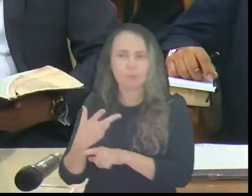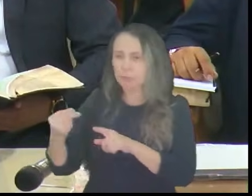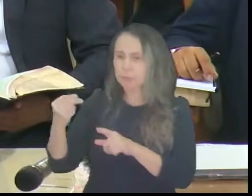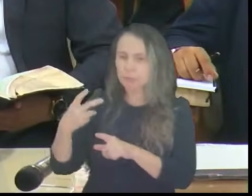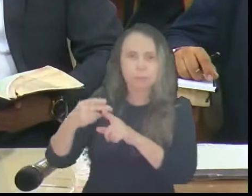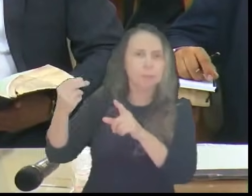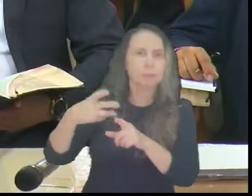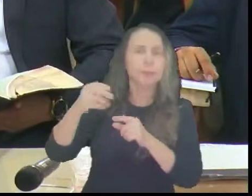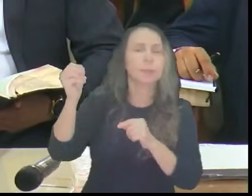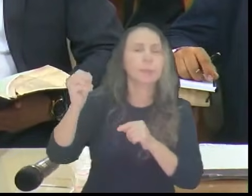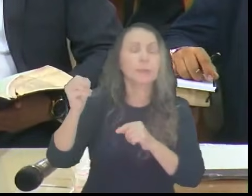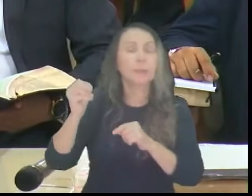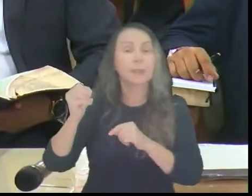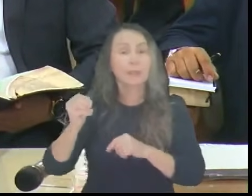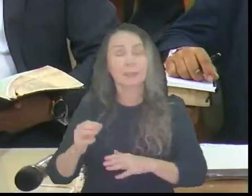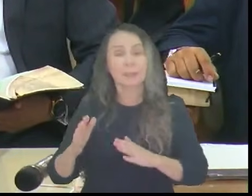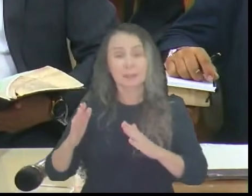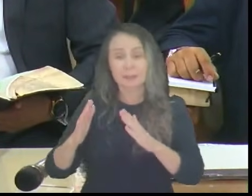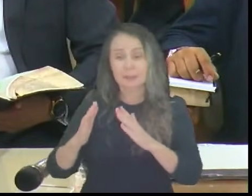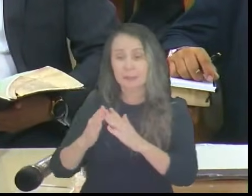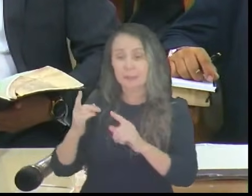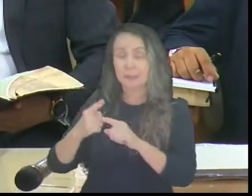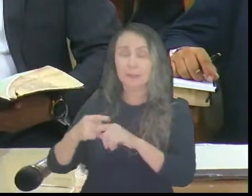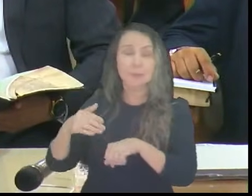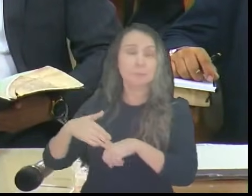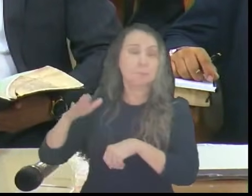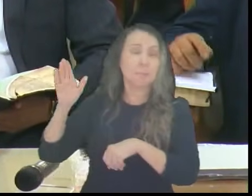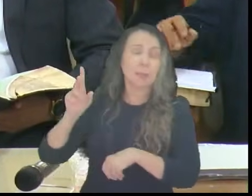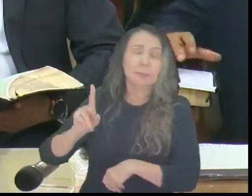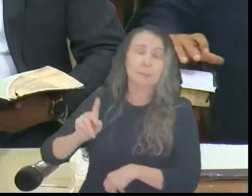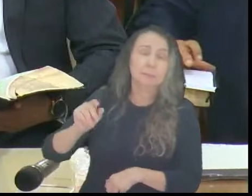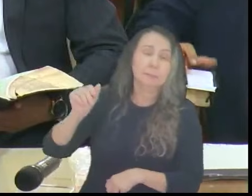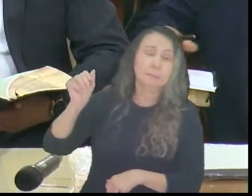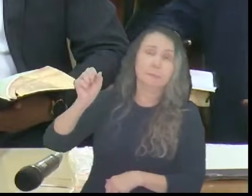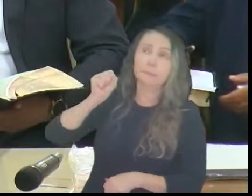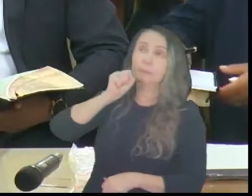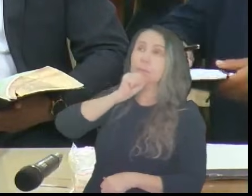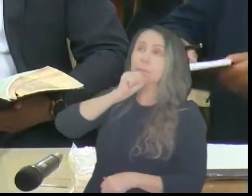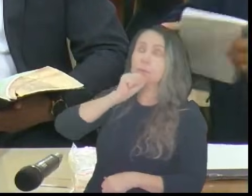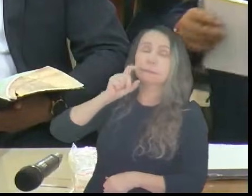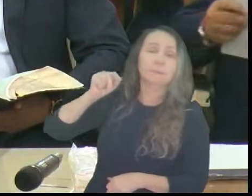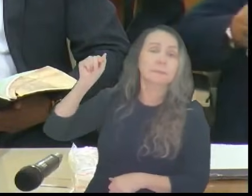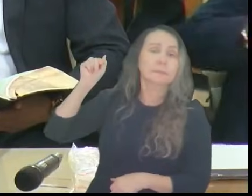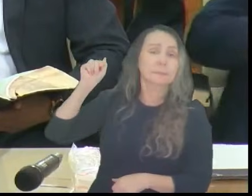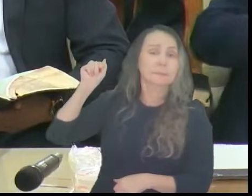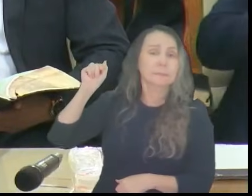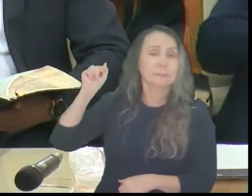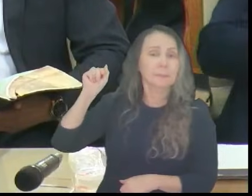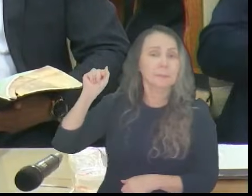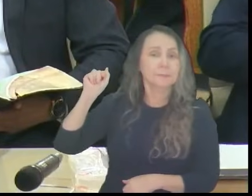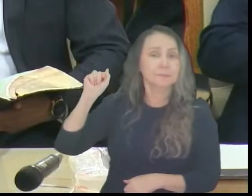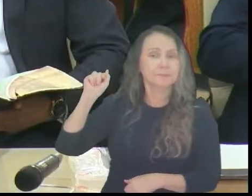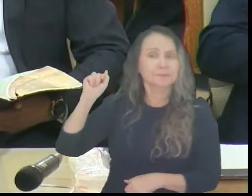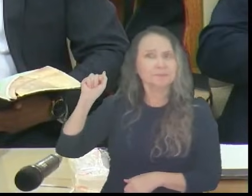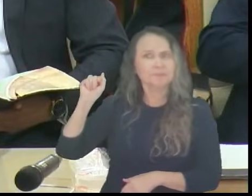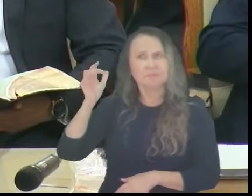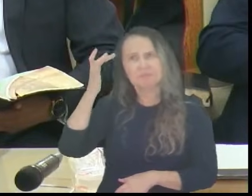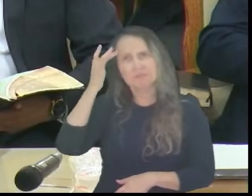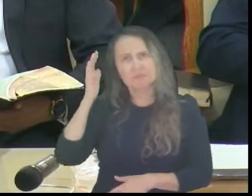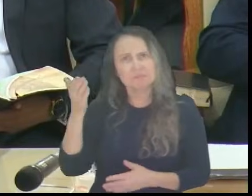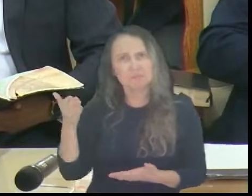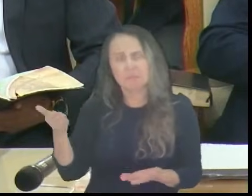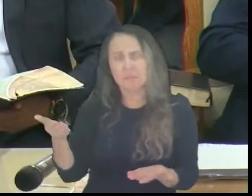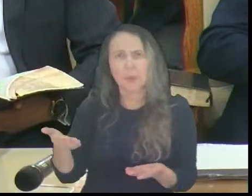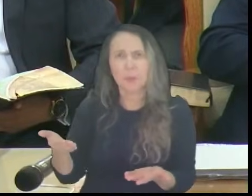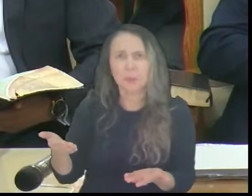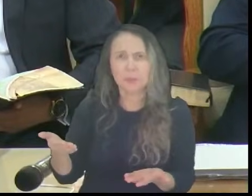A igreja mais antiga que existe, as ruínas, existia, mas talvez hoje não exista mais, por causa da